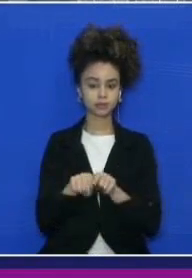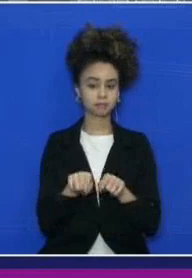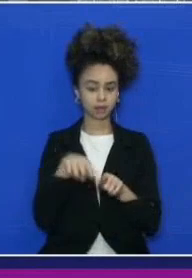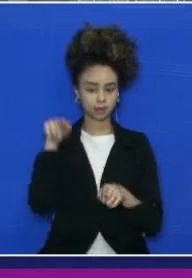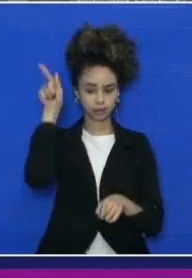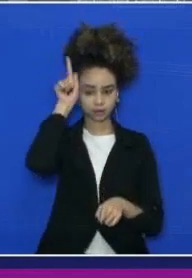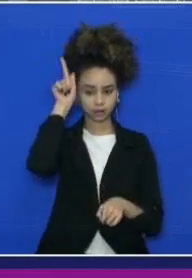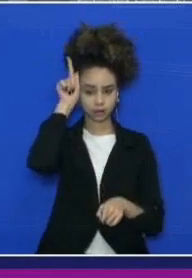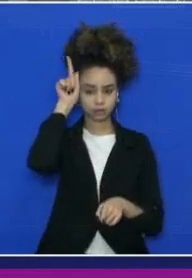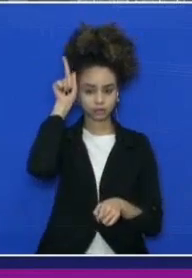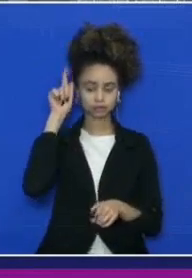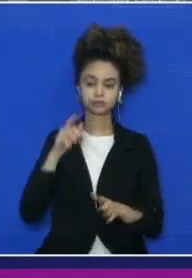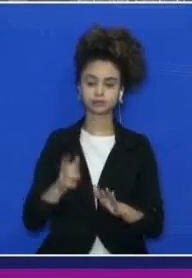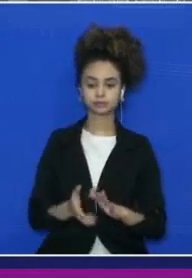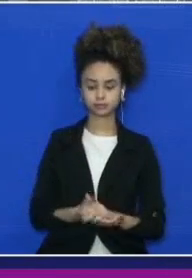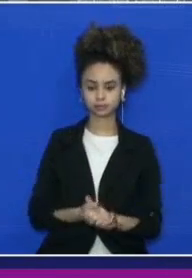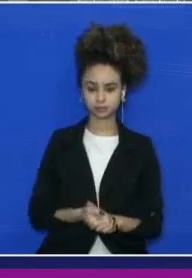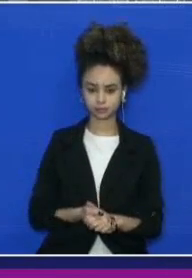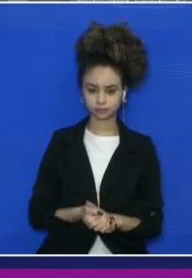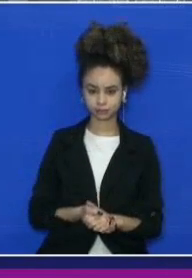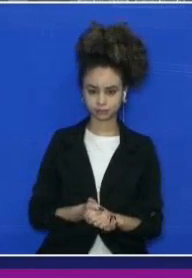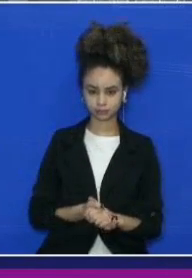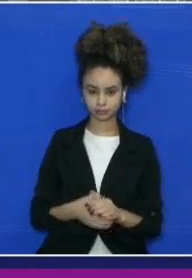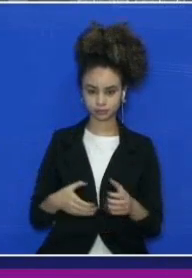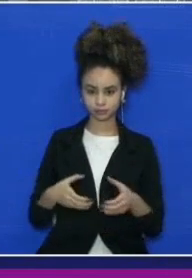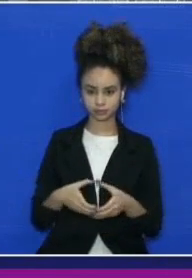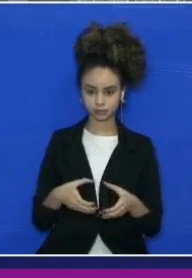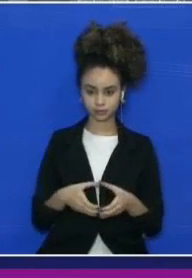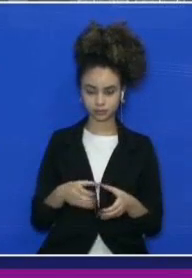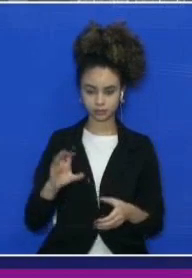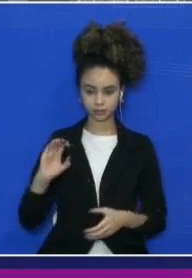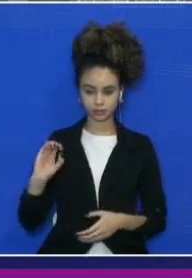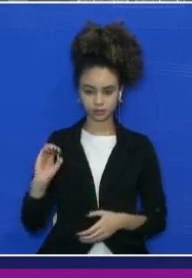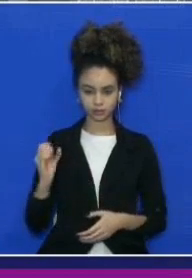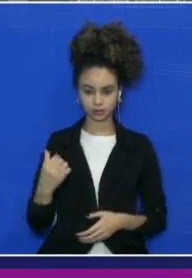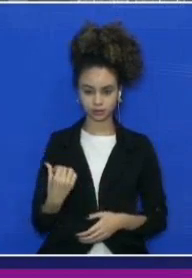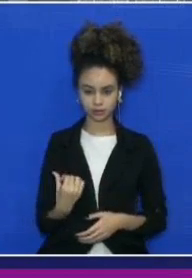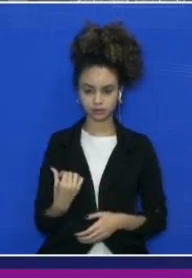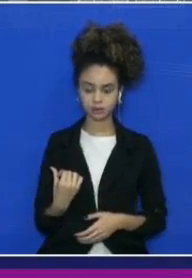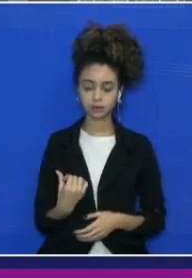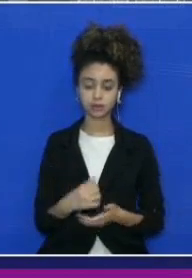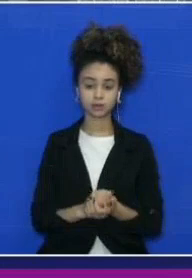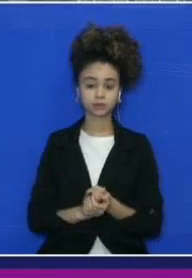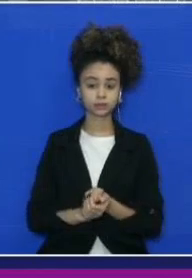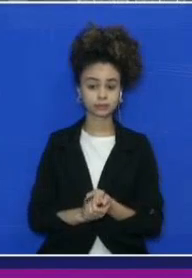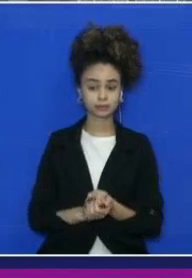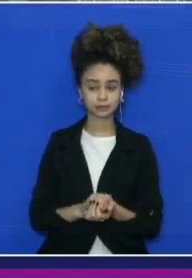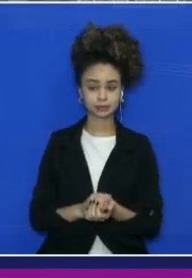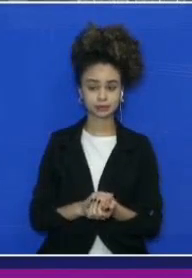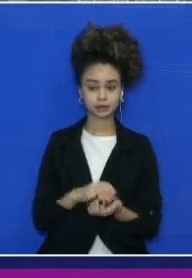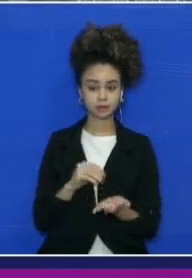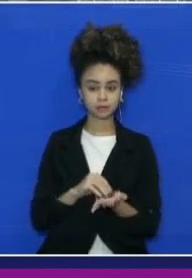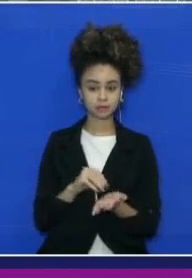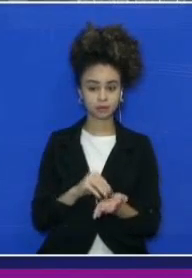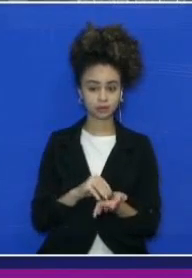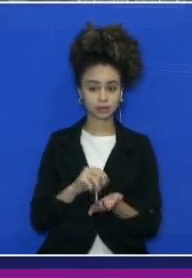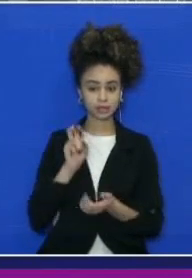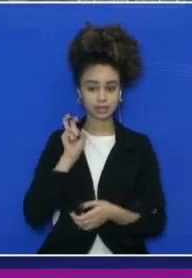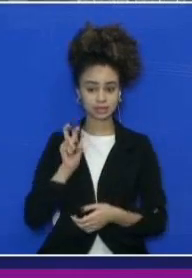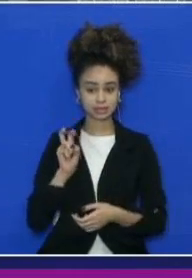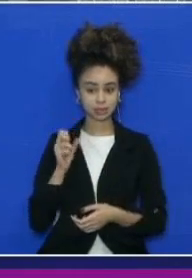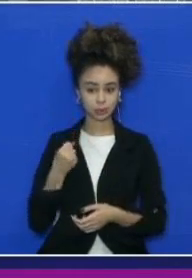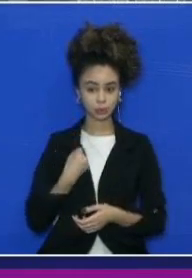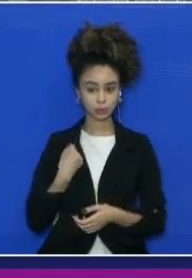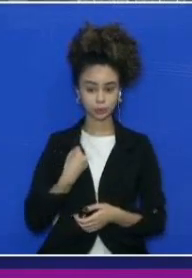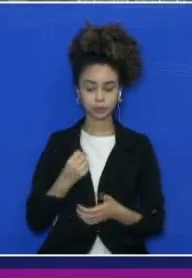também Android. Mais um número sorteado, 06. Bola 06, faltam 5 números para fecharmos